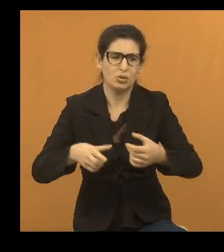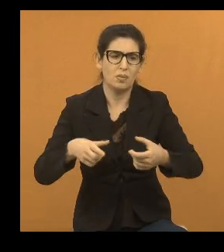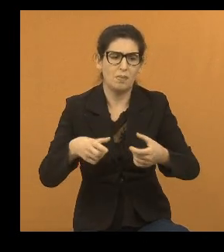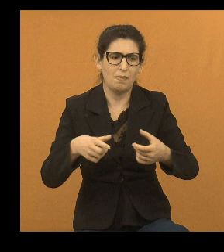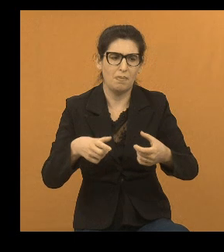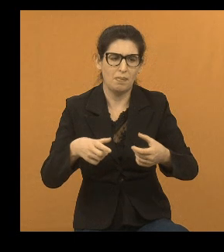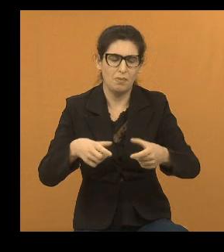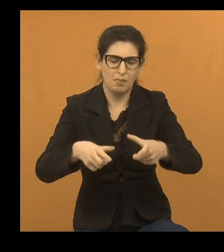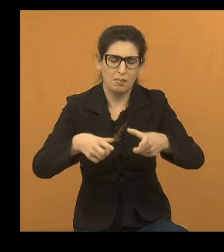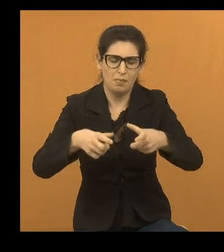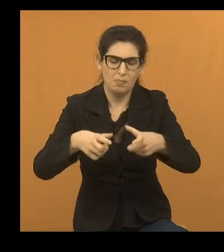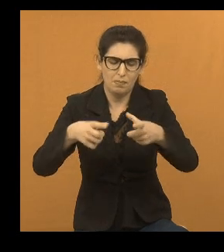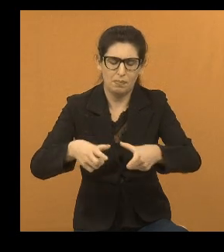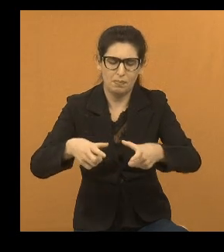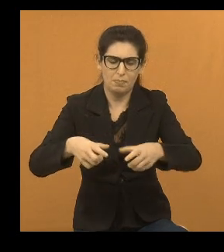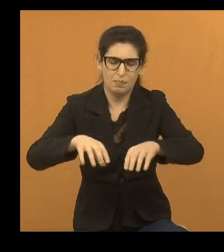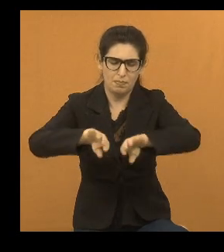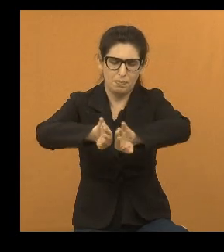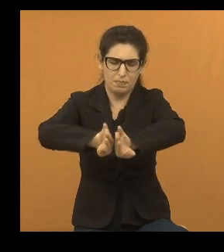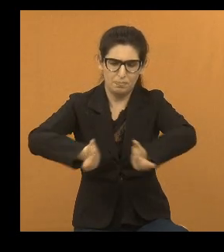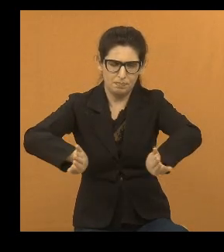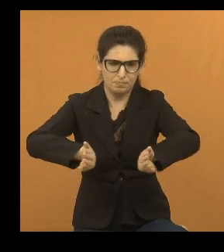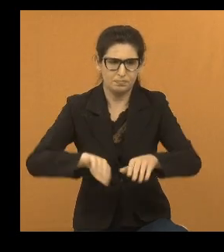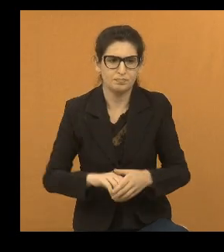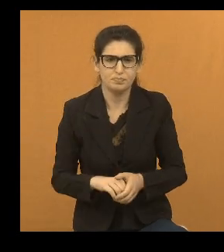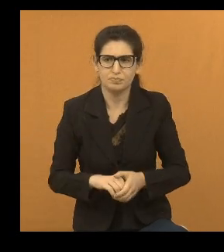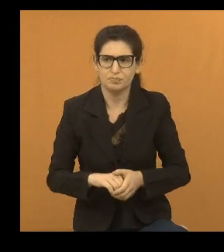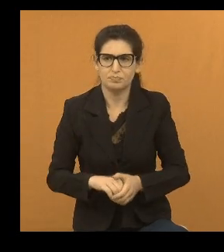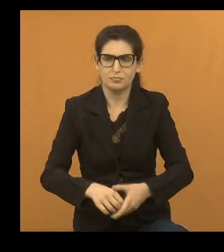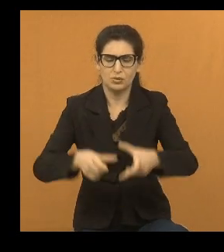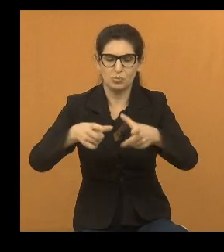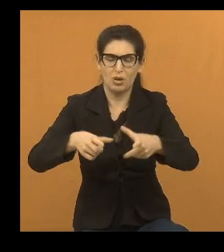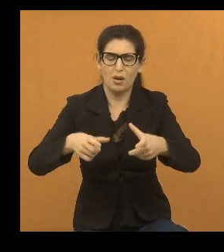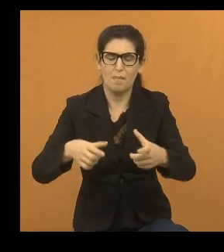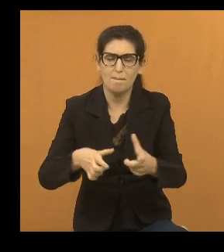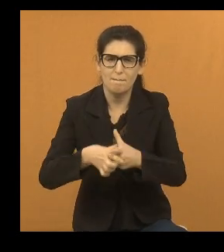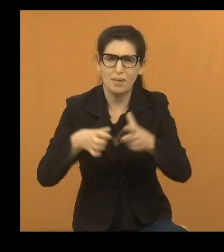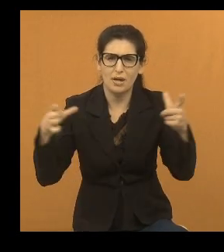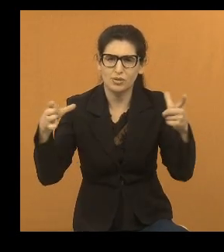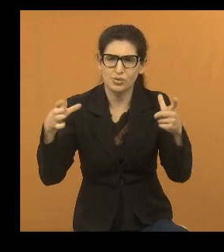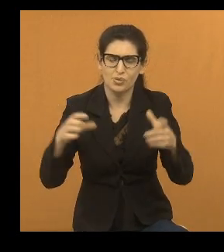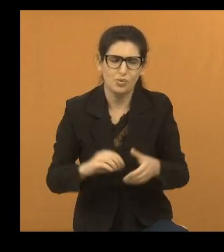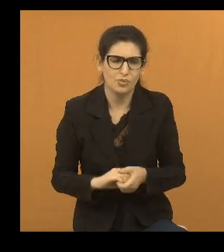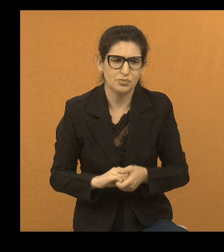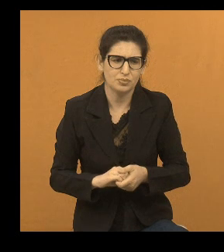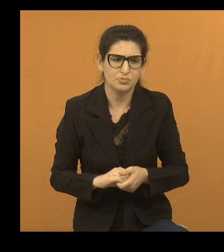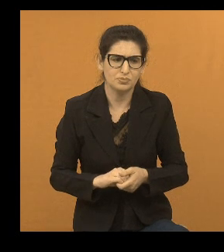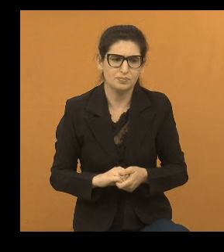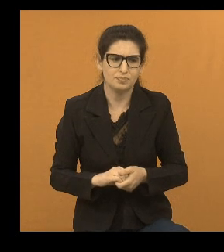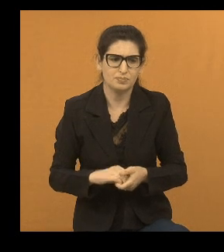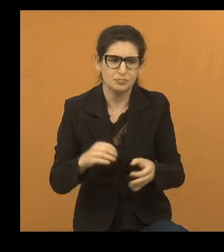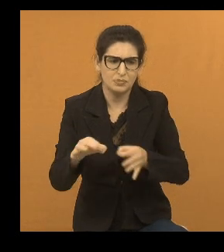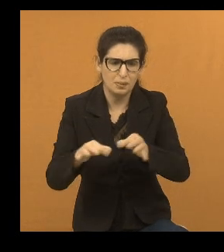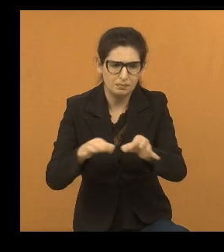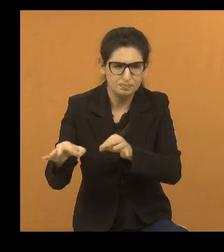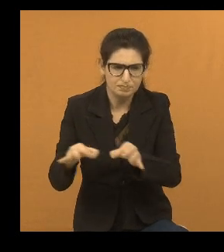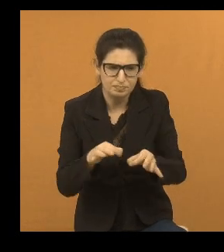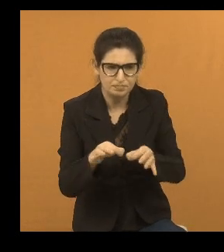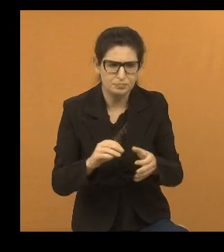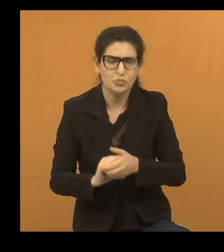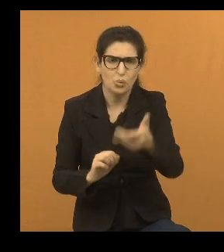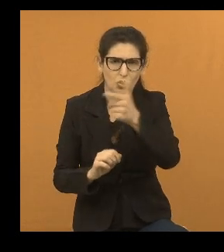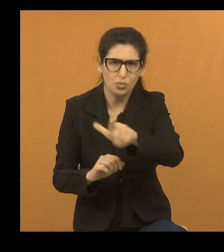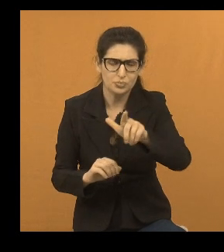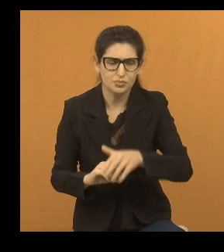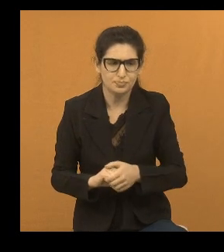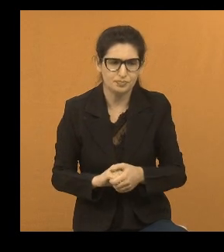região proporciona uma ocupação em lotes maiores e uma regularidade desses empreendimentos. No